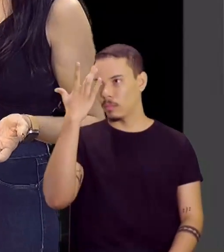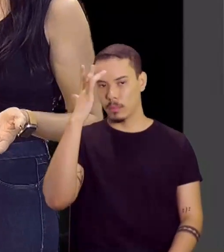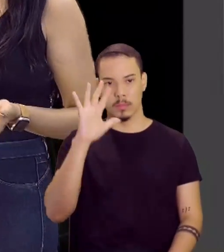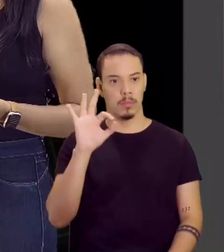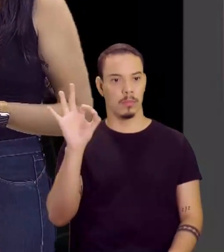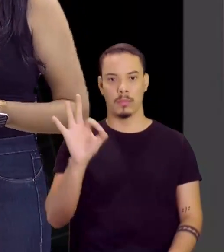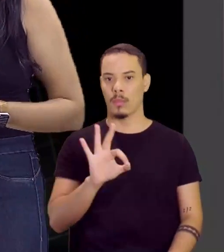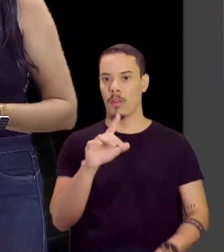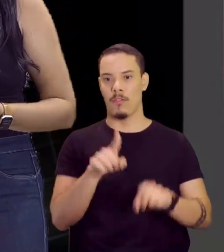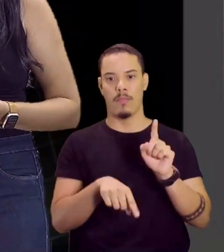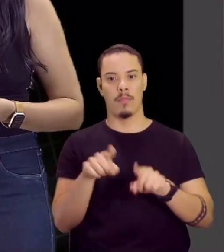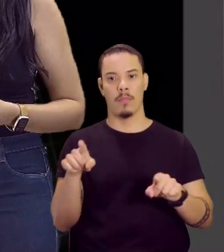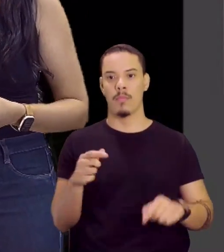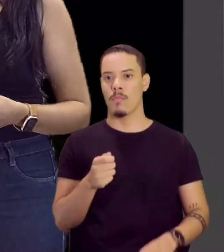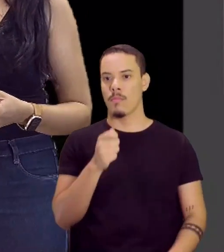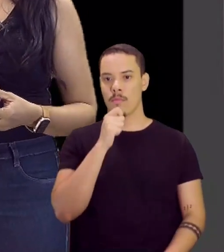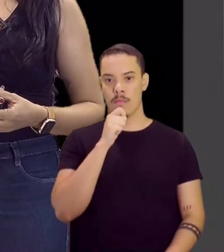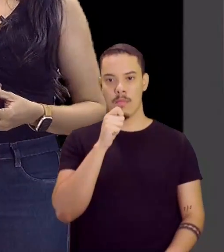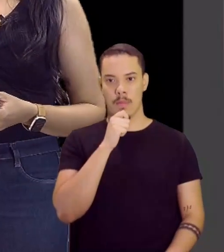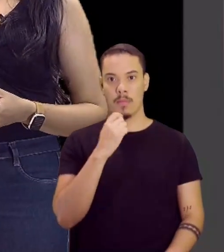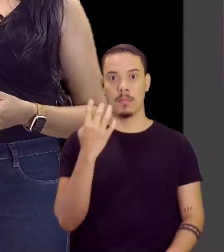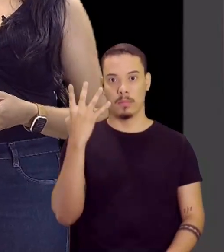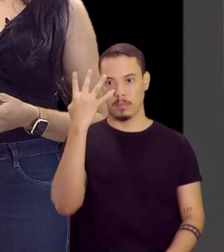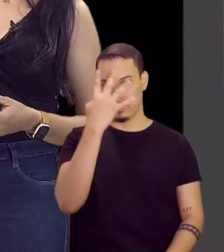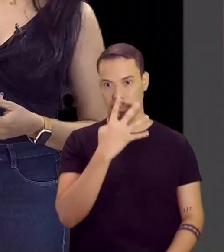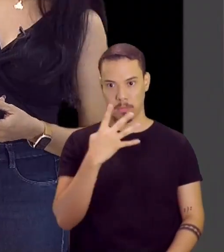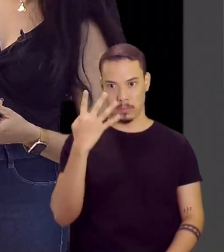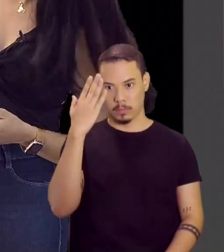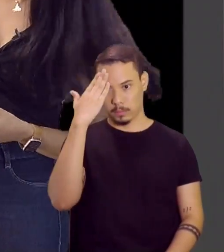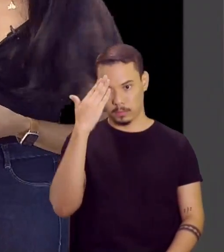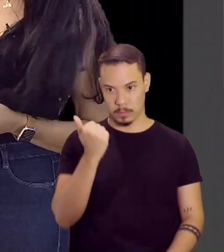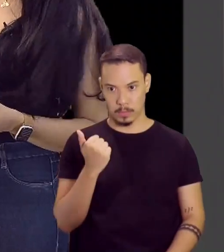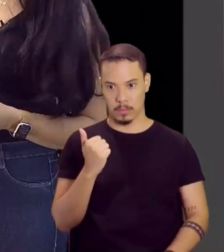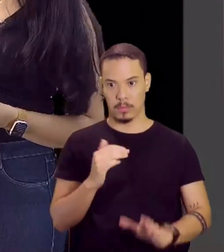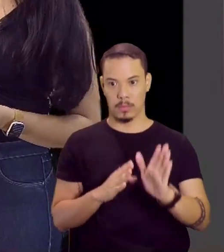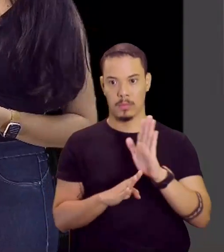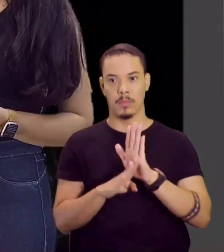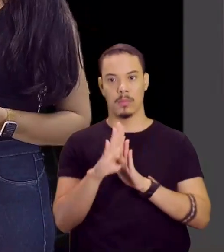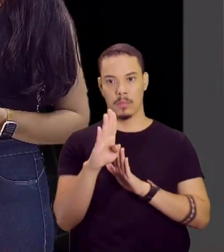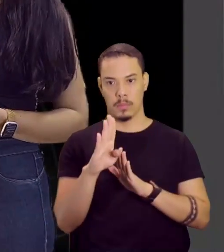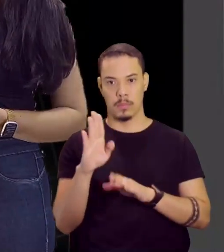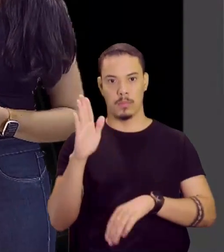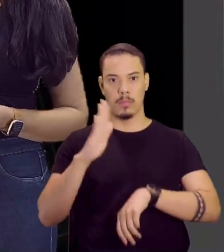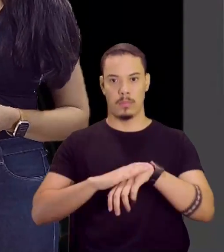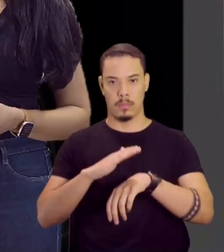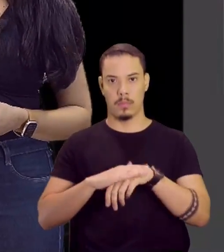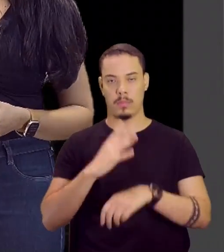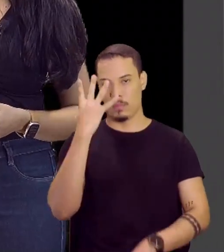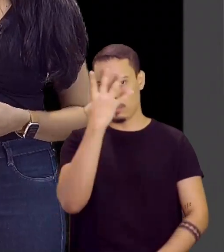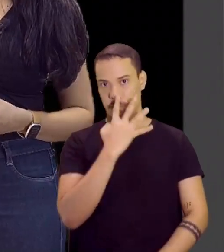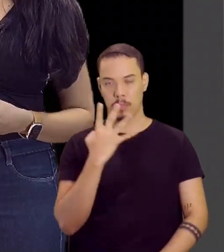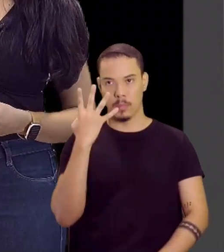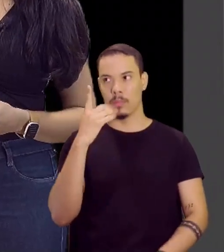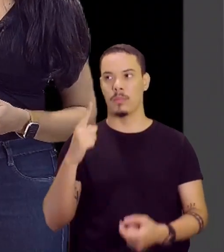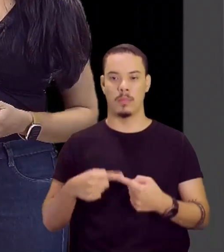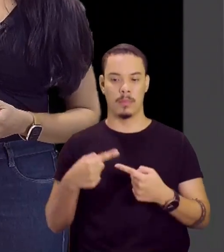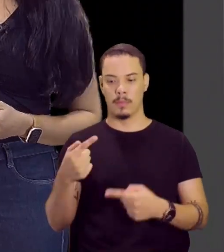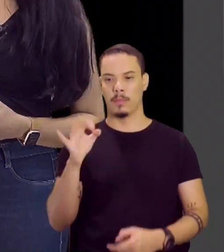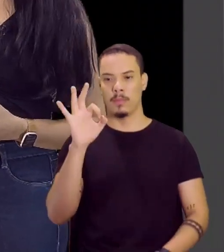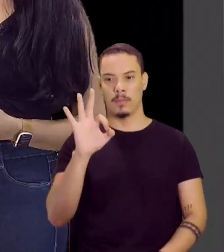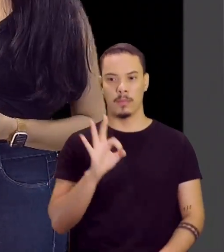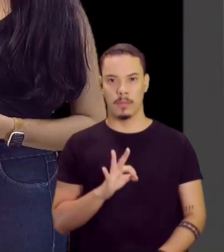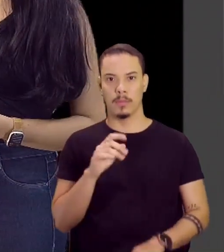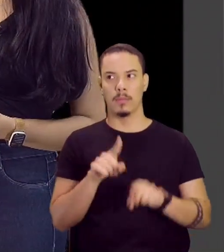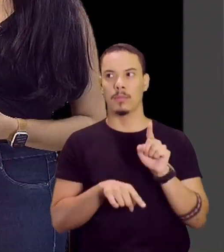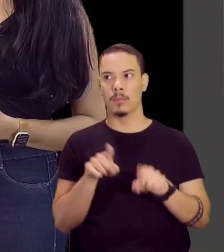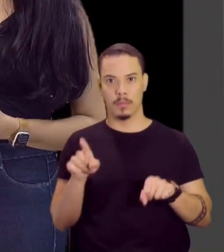Nas 4 horas, a gente sabe qual foi o crescimento em 4 horas. Com a taxa de variação, depois podemos saber em 1, porque